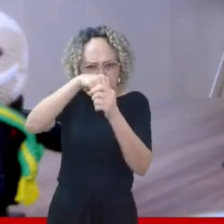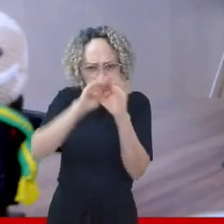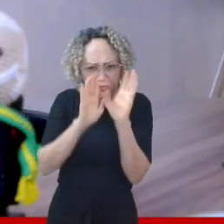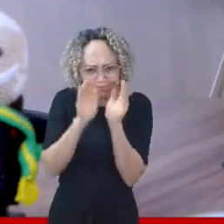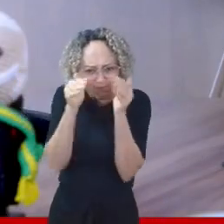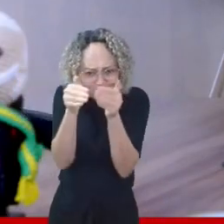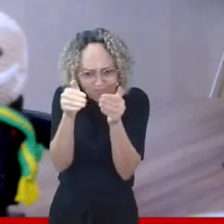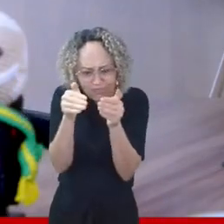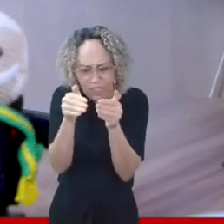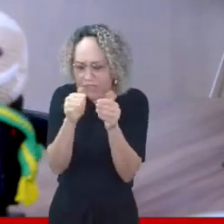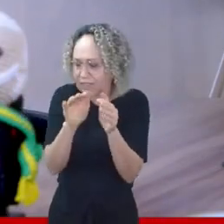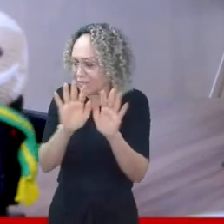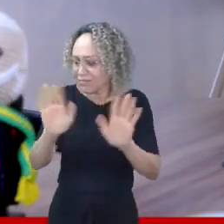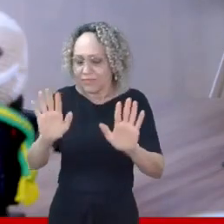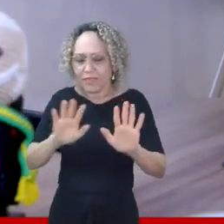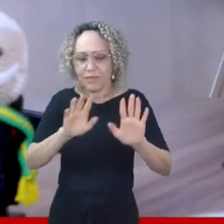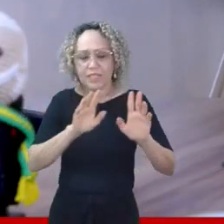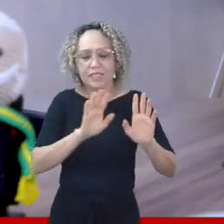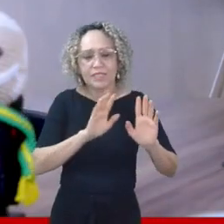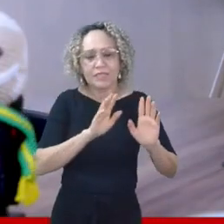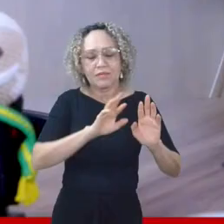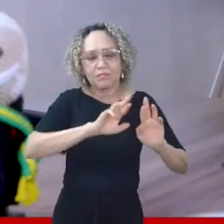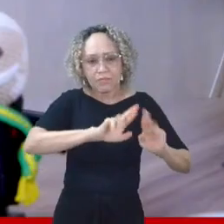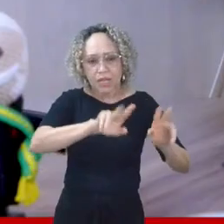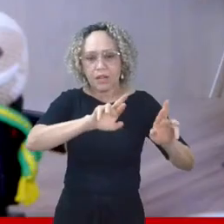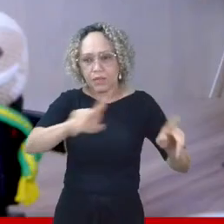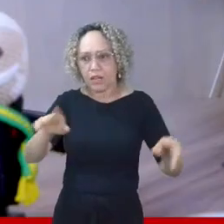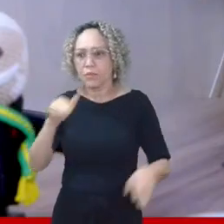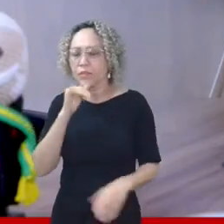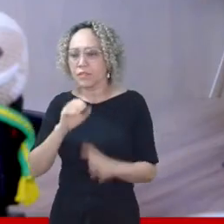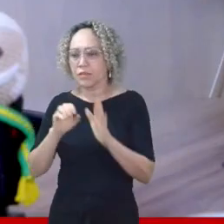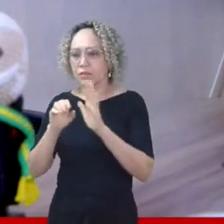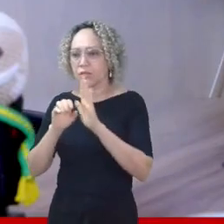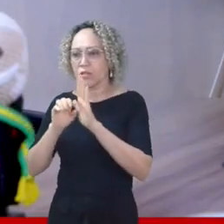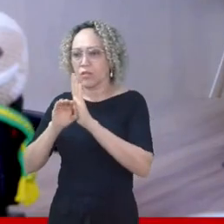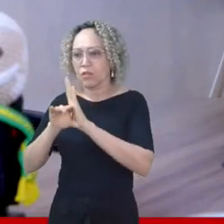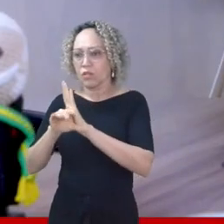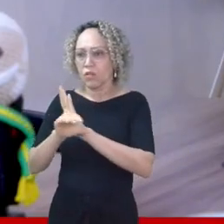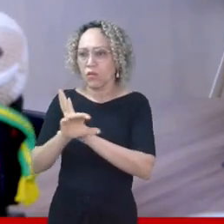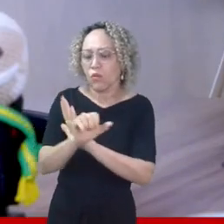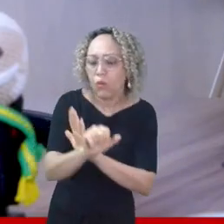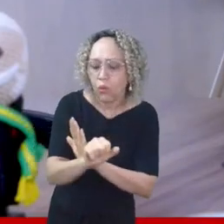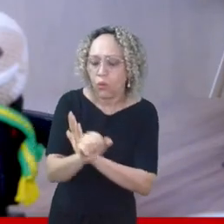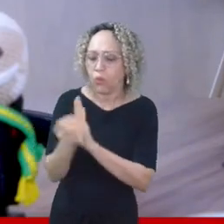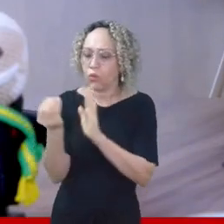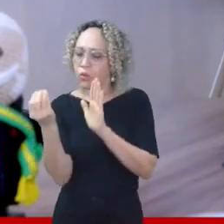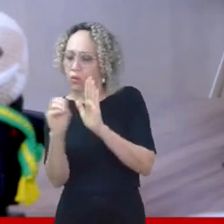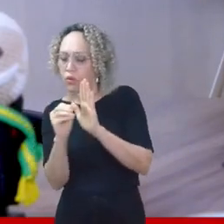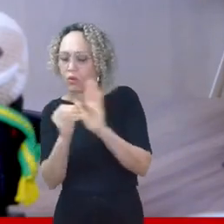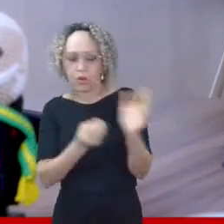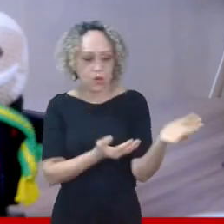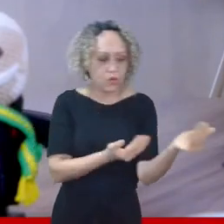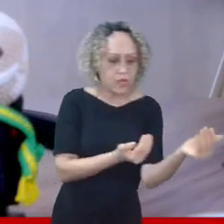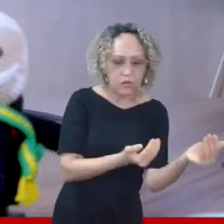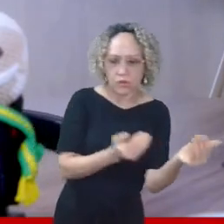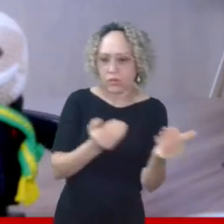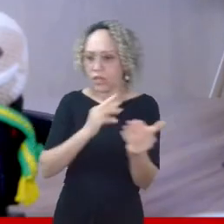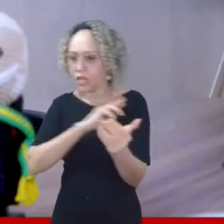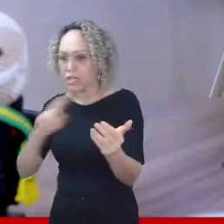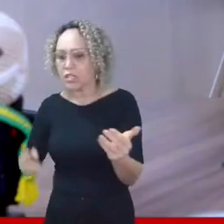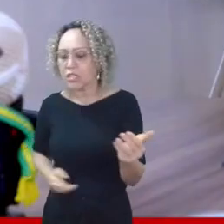mas que são vários perfis. Então, se você jogar no Google sobre a juventude e a religião, você vai ver, por